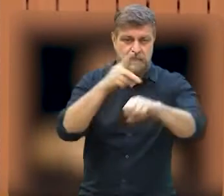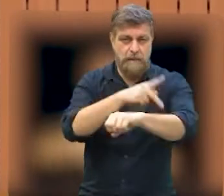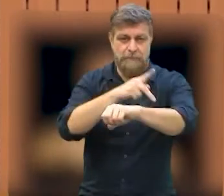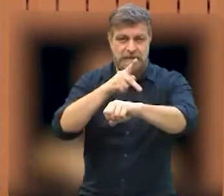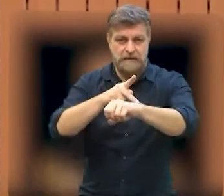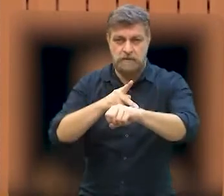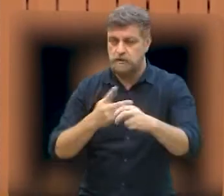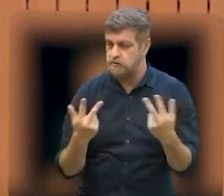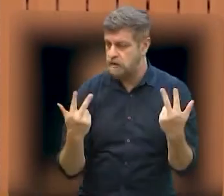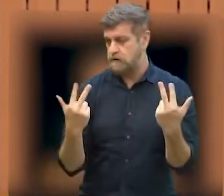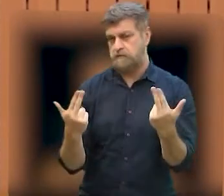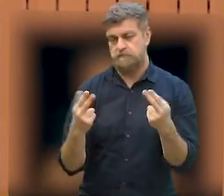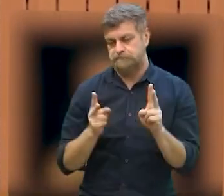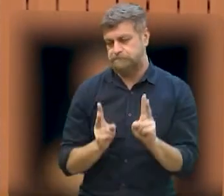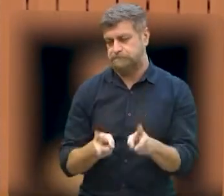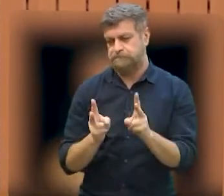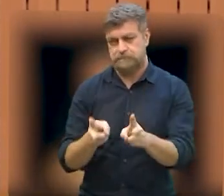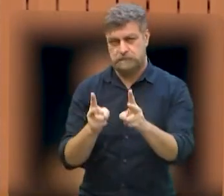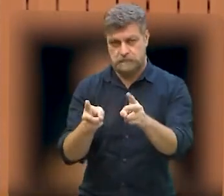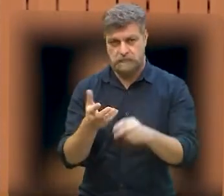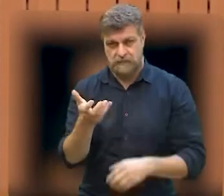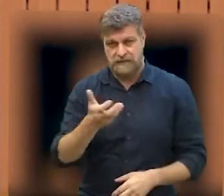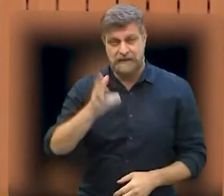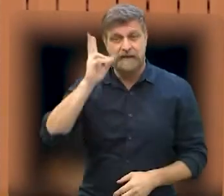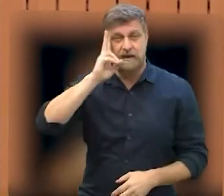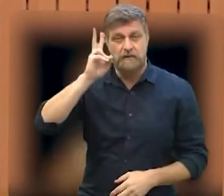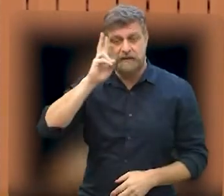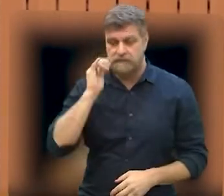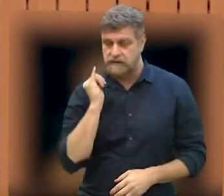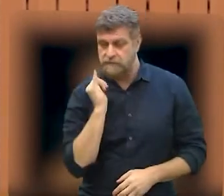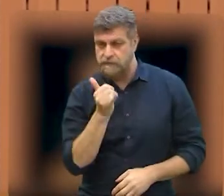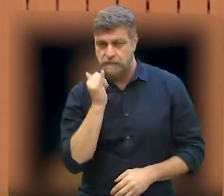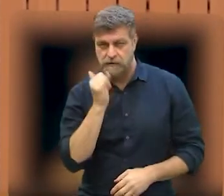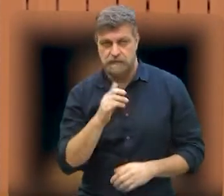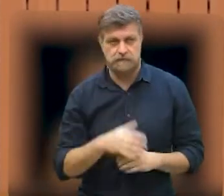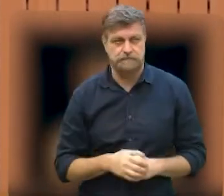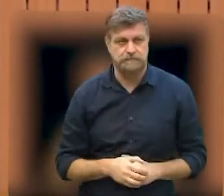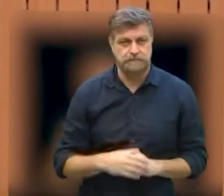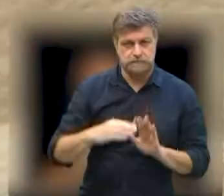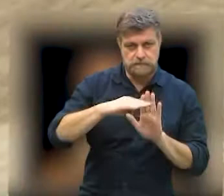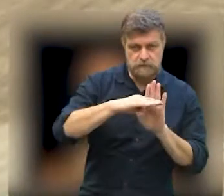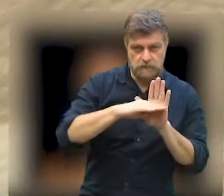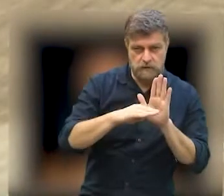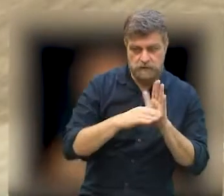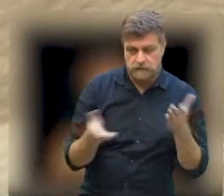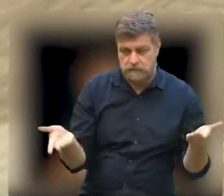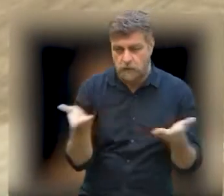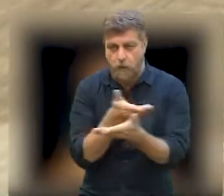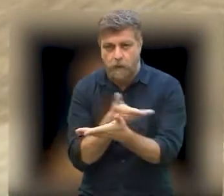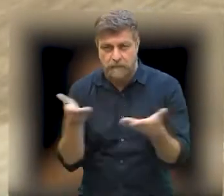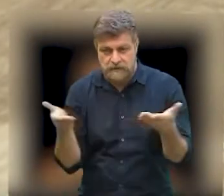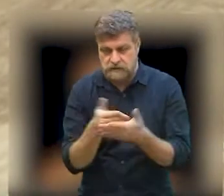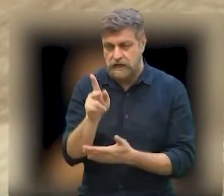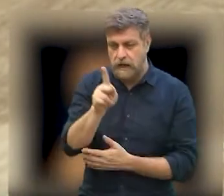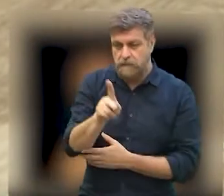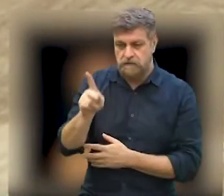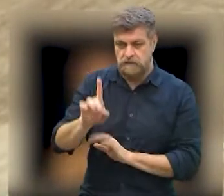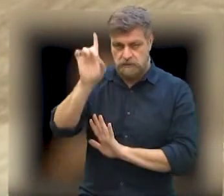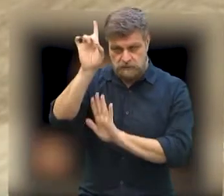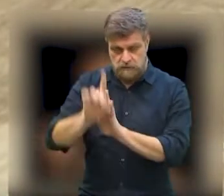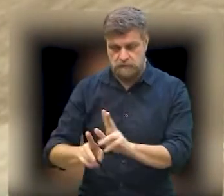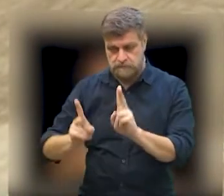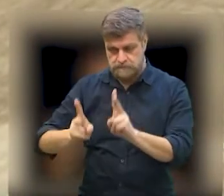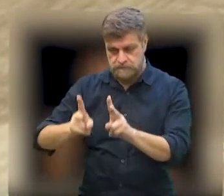e na questão pedagógica. Então, quero salientar bem esse inciso. É um programa de gestão compartilhada, onde